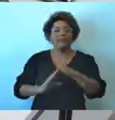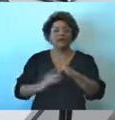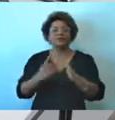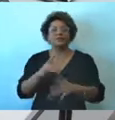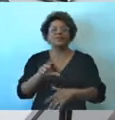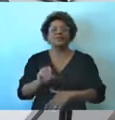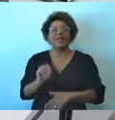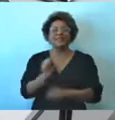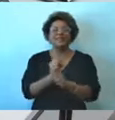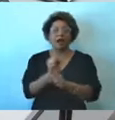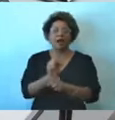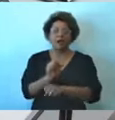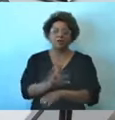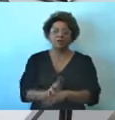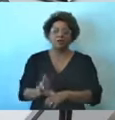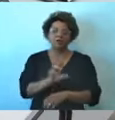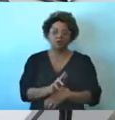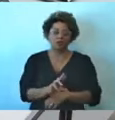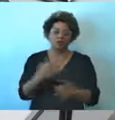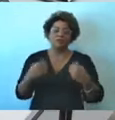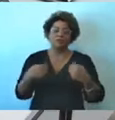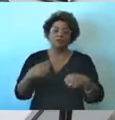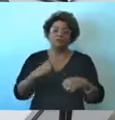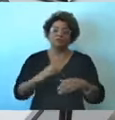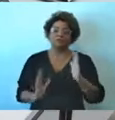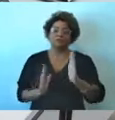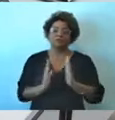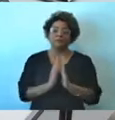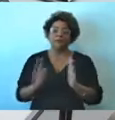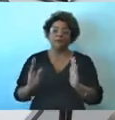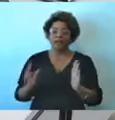anos de carteira, tem que ser acima de 21 anos.